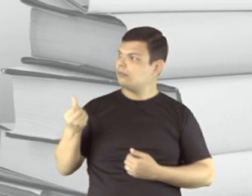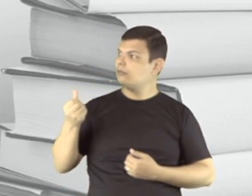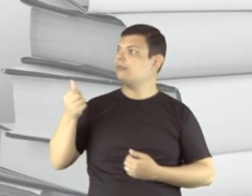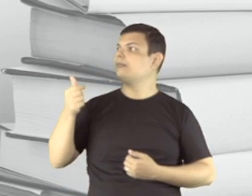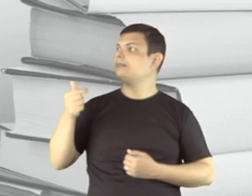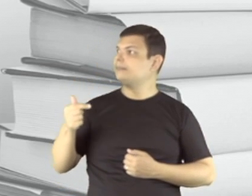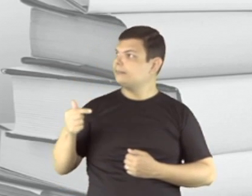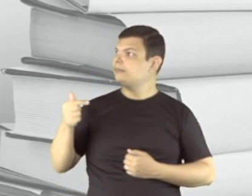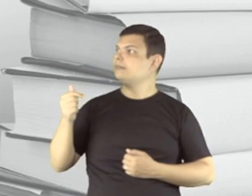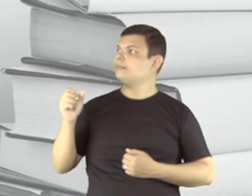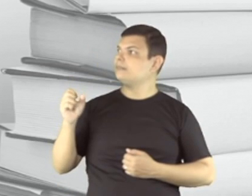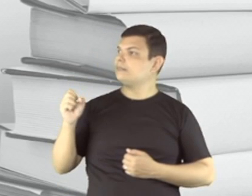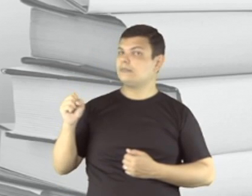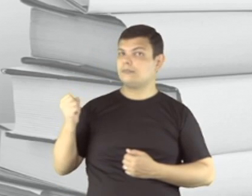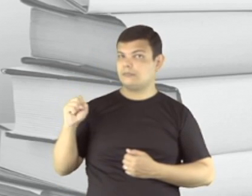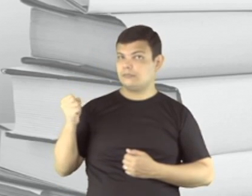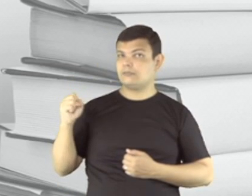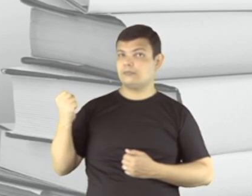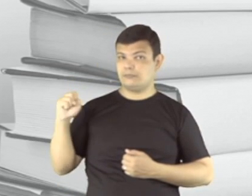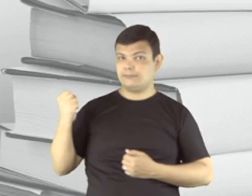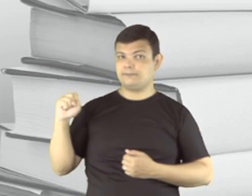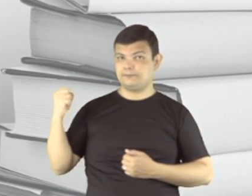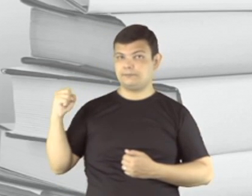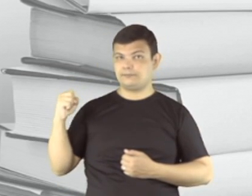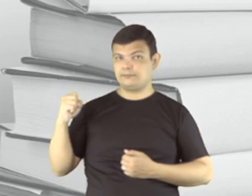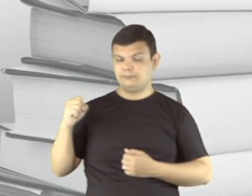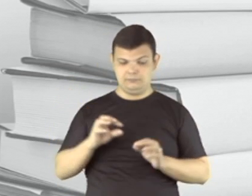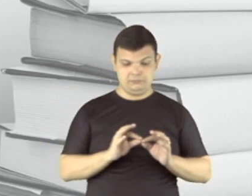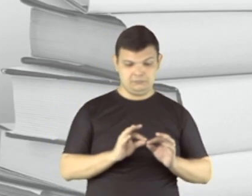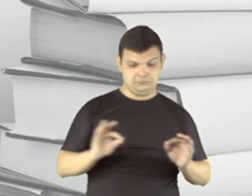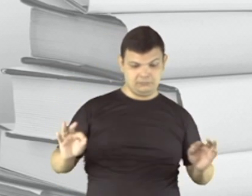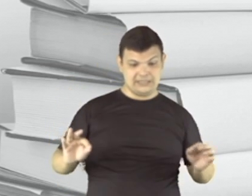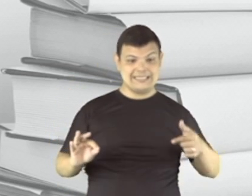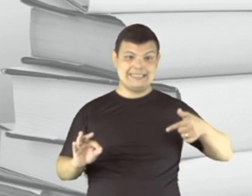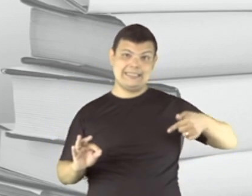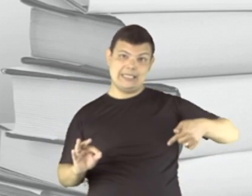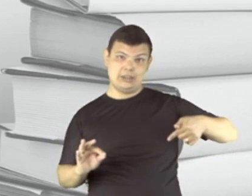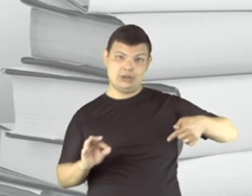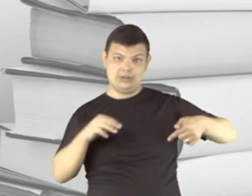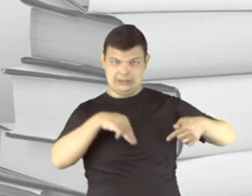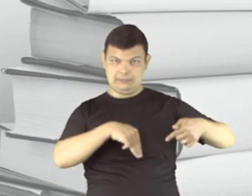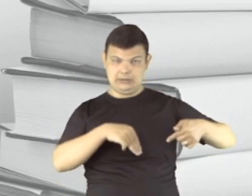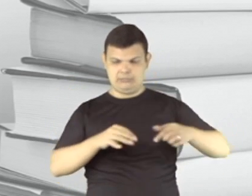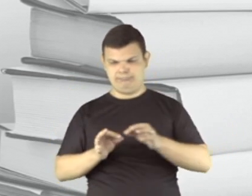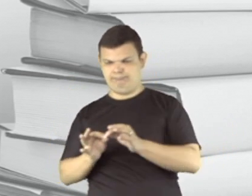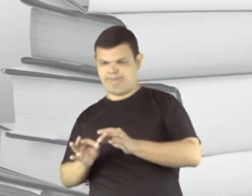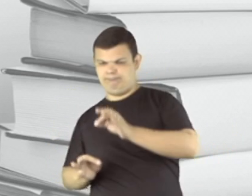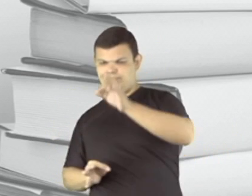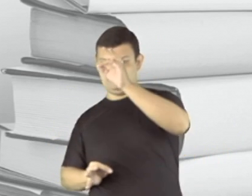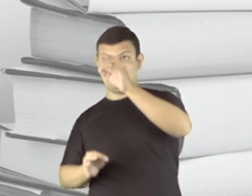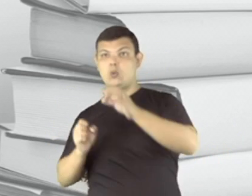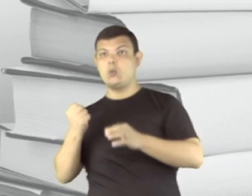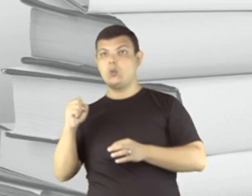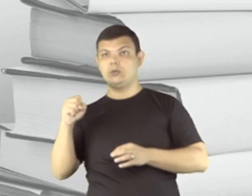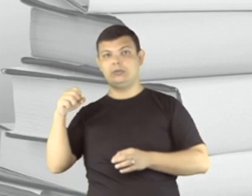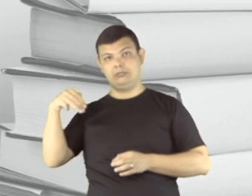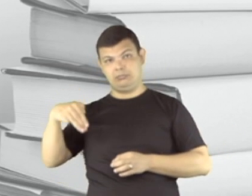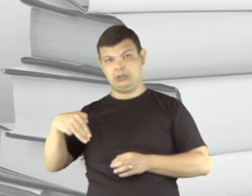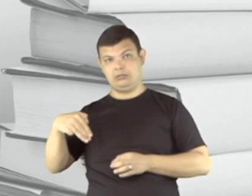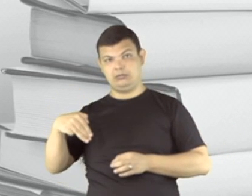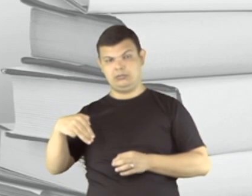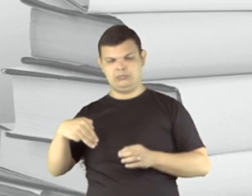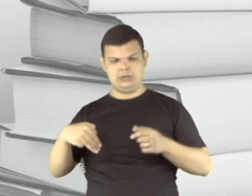5, 6, 7, 8. Então eu tenho 7 metros aqui e tenho 8 metros aqui.